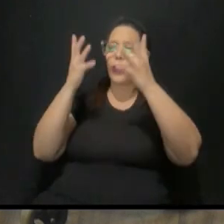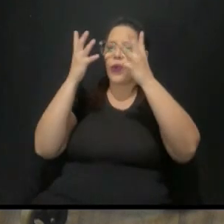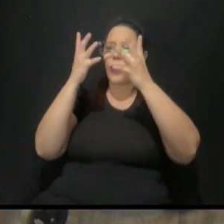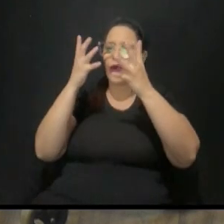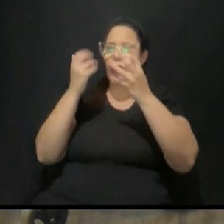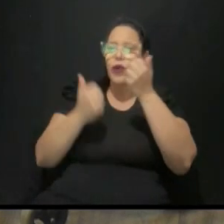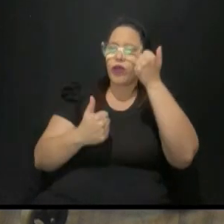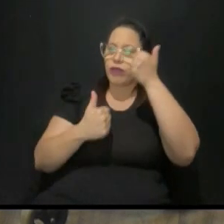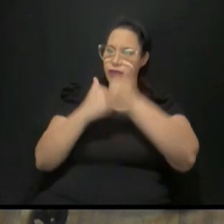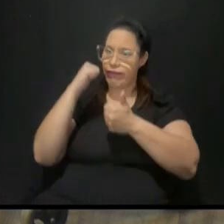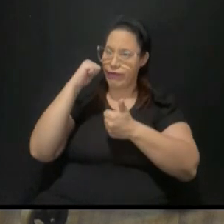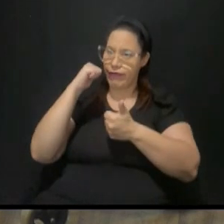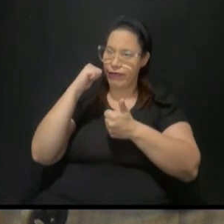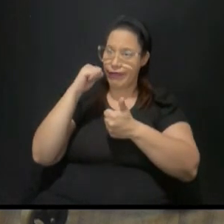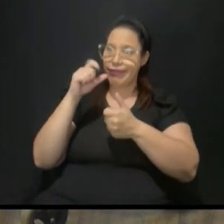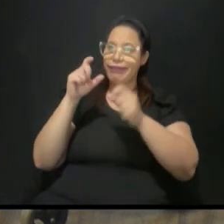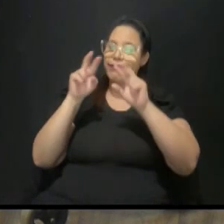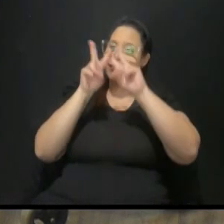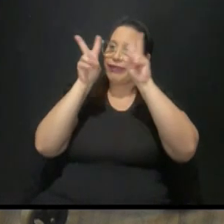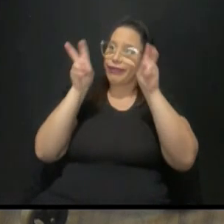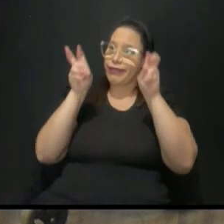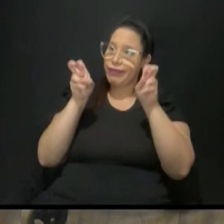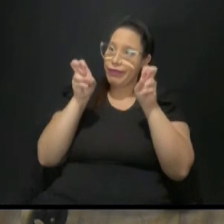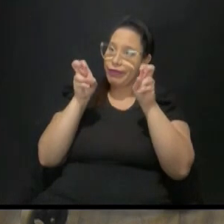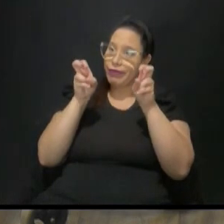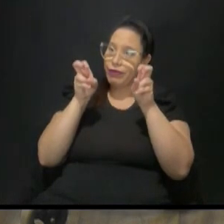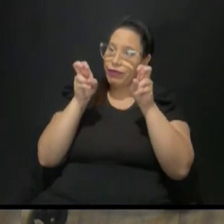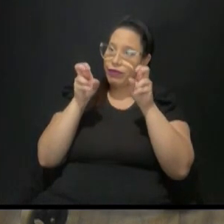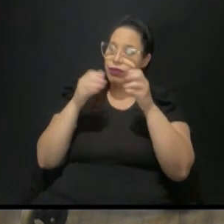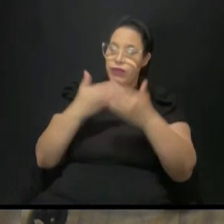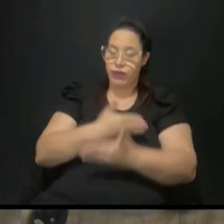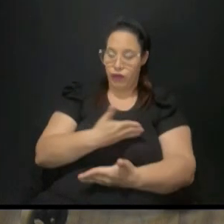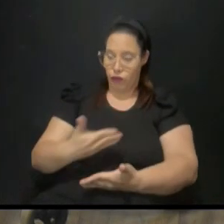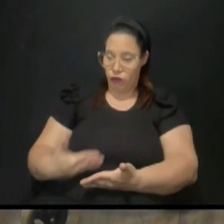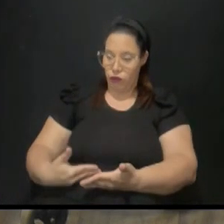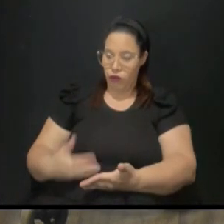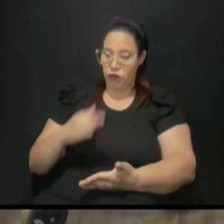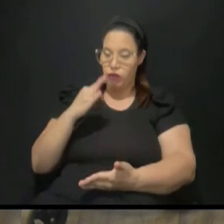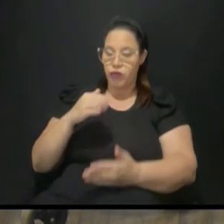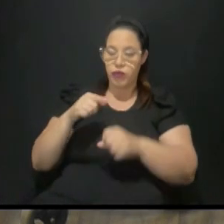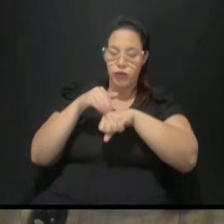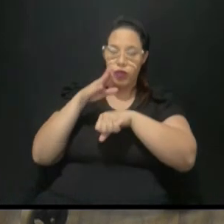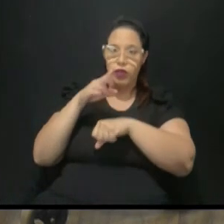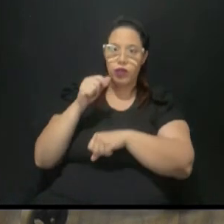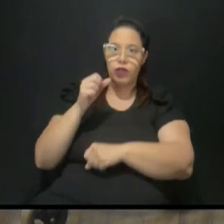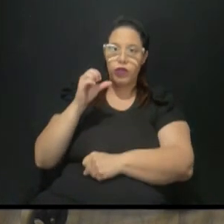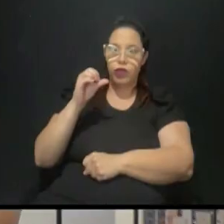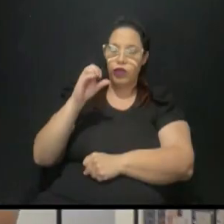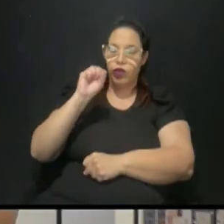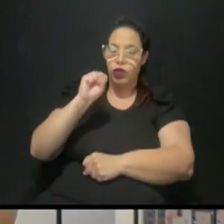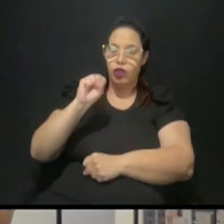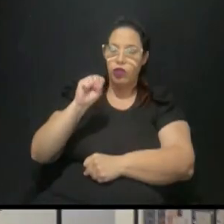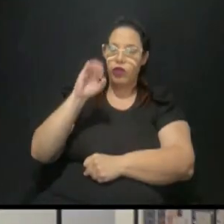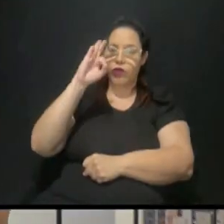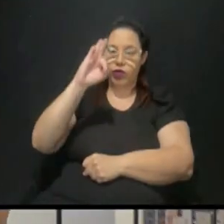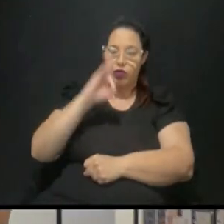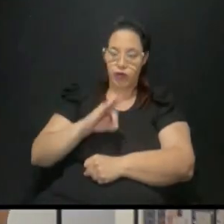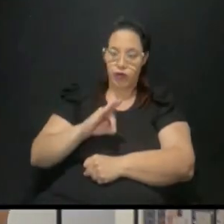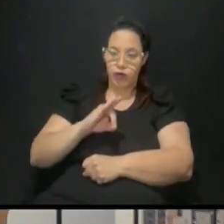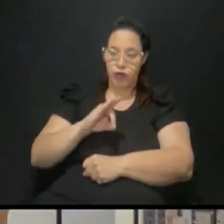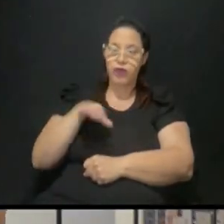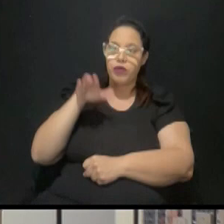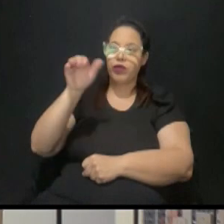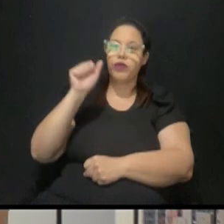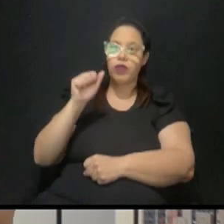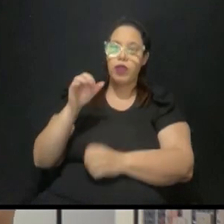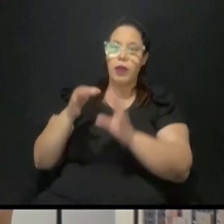nesse contexto, porque de acordo com o governo federal, mais de 98% dos convocados para as Paralimpíadas recebem a chamada